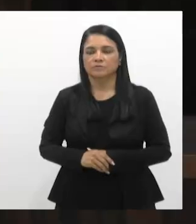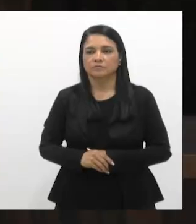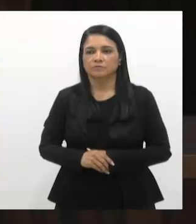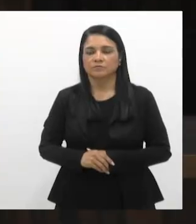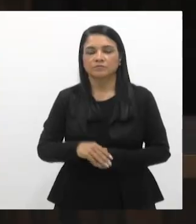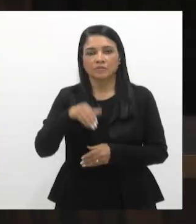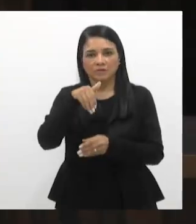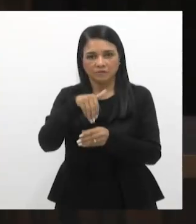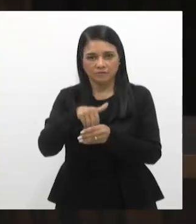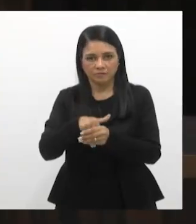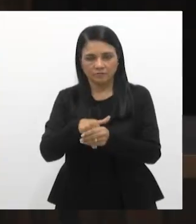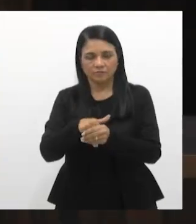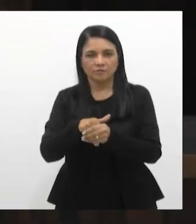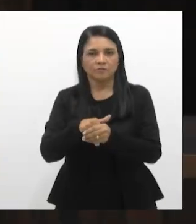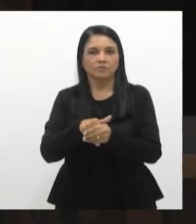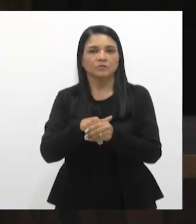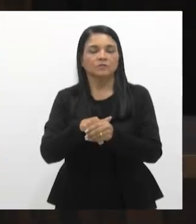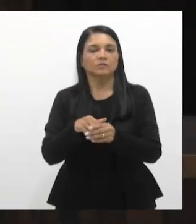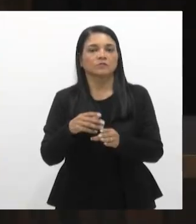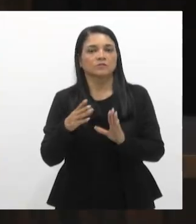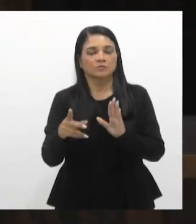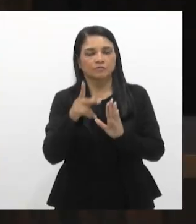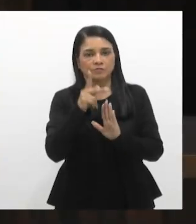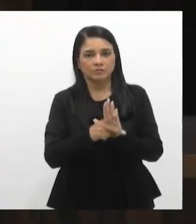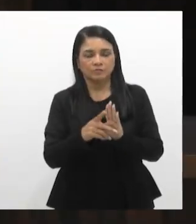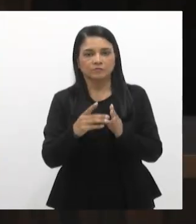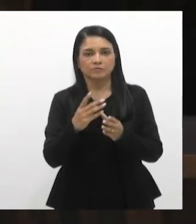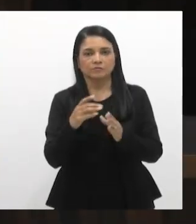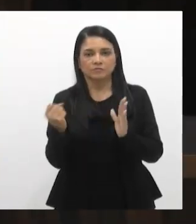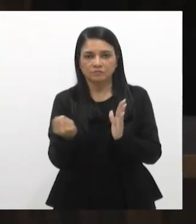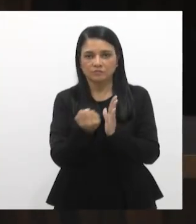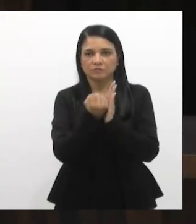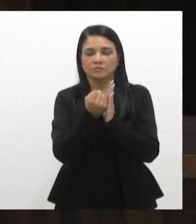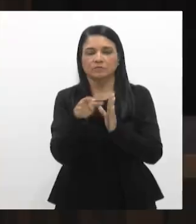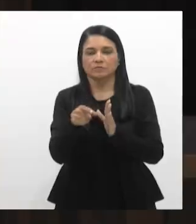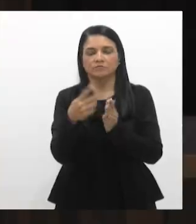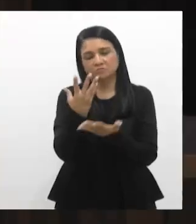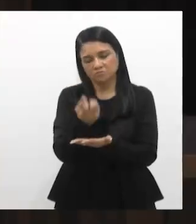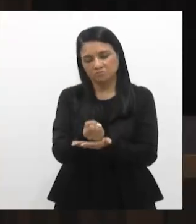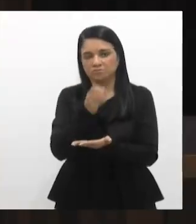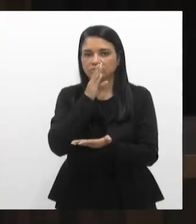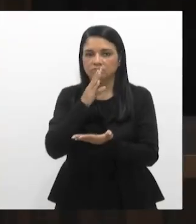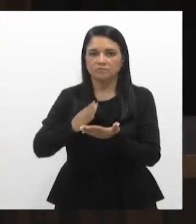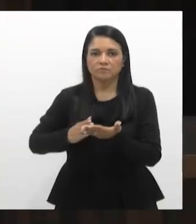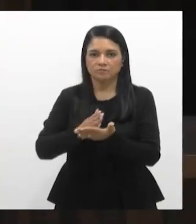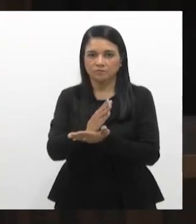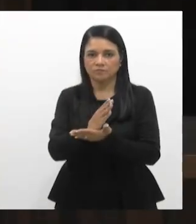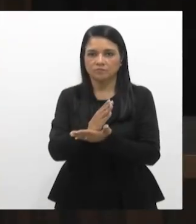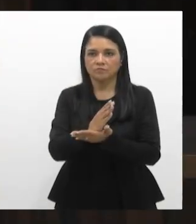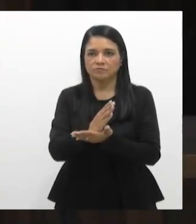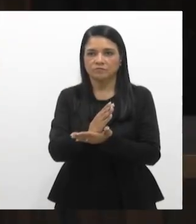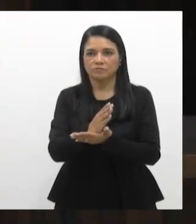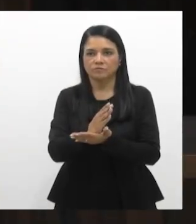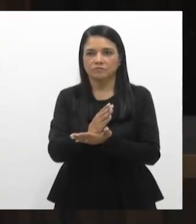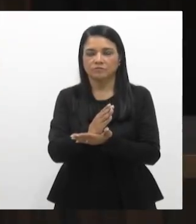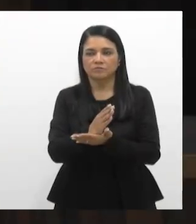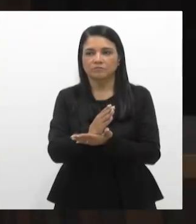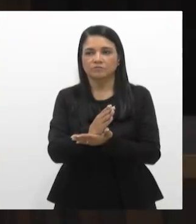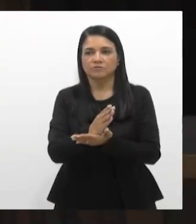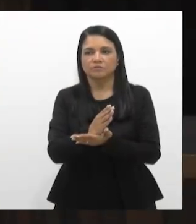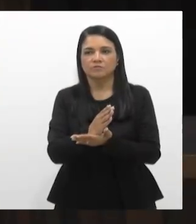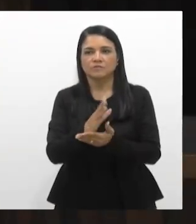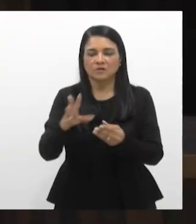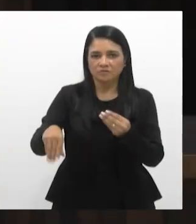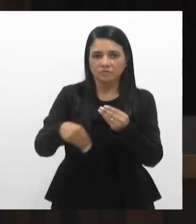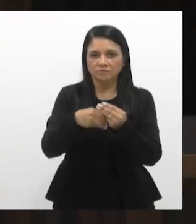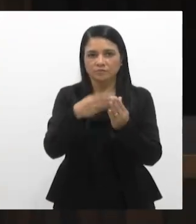Em votação, a matéria destacada. Senhores que aprovam, permaneçam como estão. Aprovado. Vai incorporar